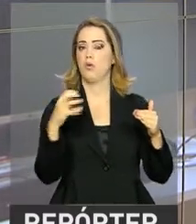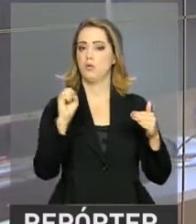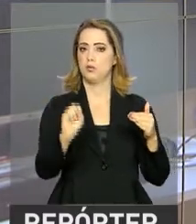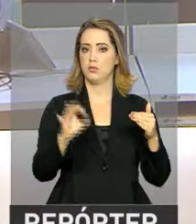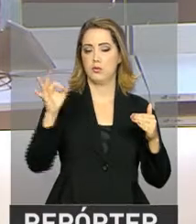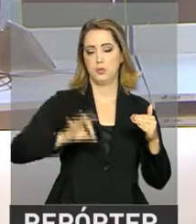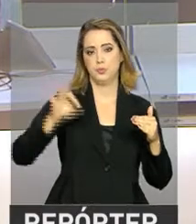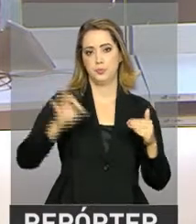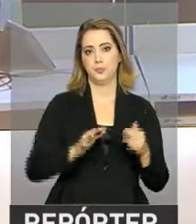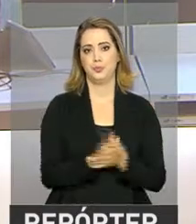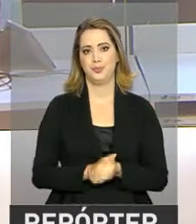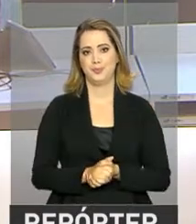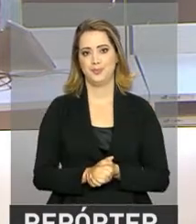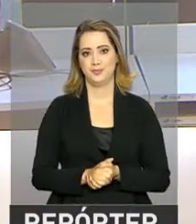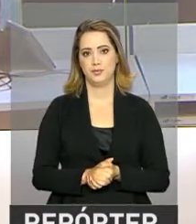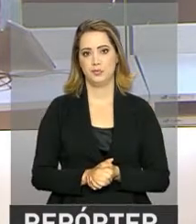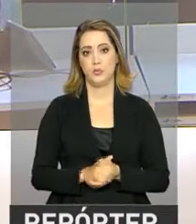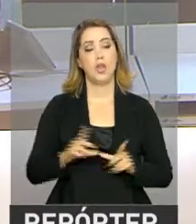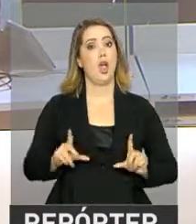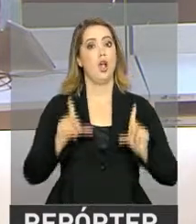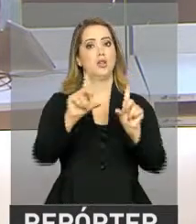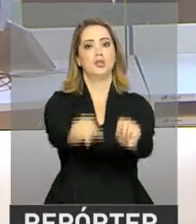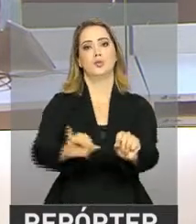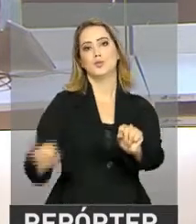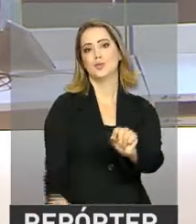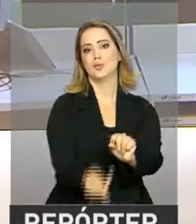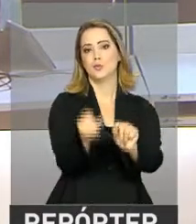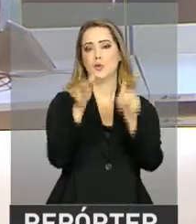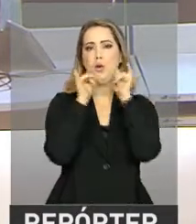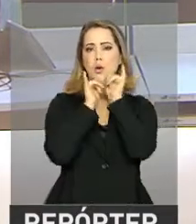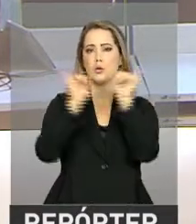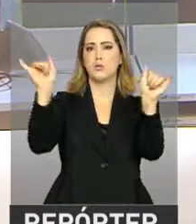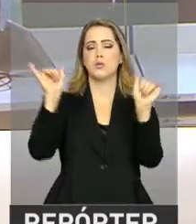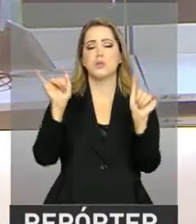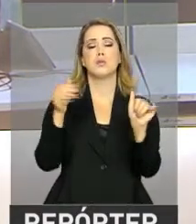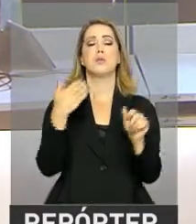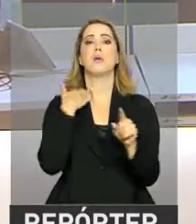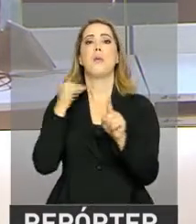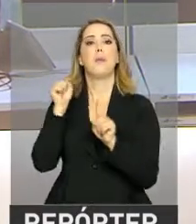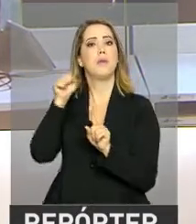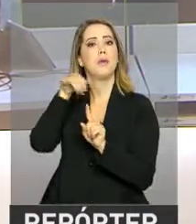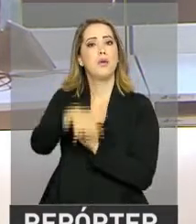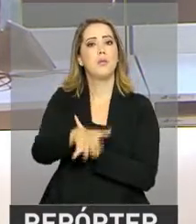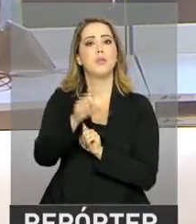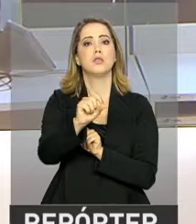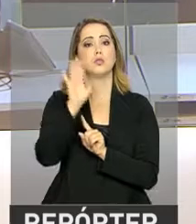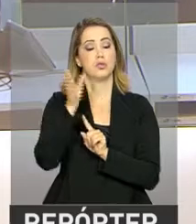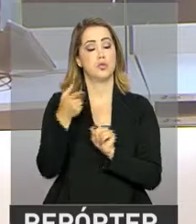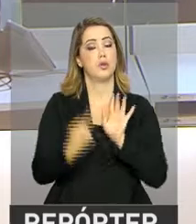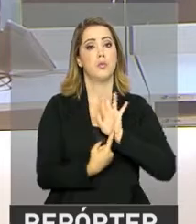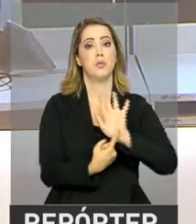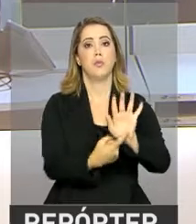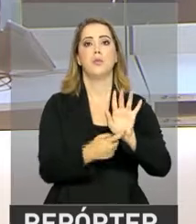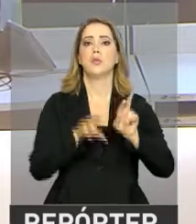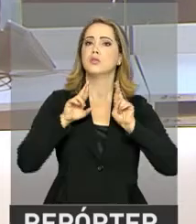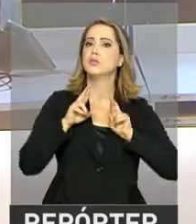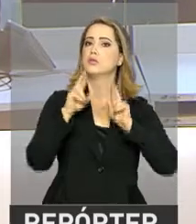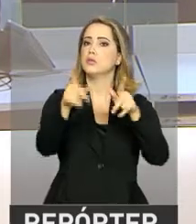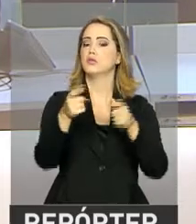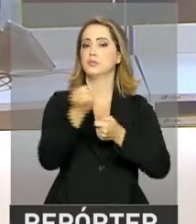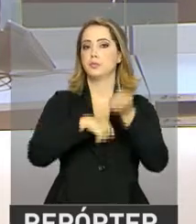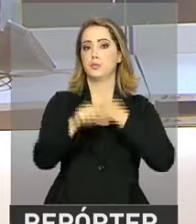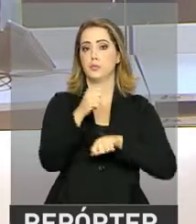0,48%. E a queda dos juros anunciada pelo Banco Central já mostra impactos na economia. 2 dos 5 maiores